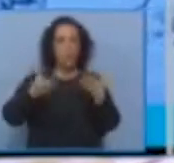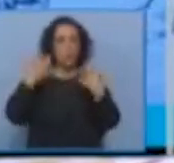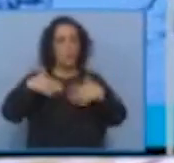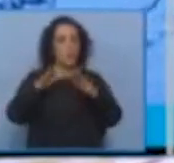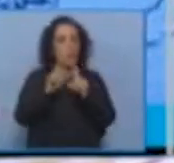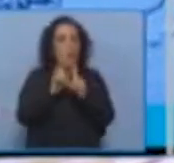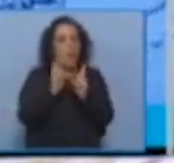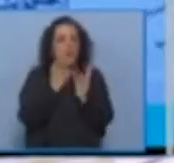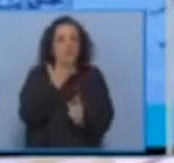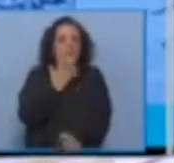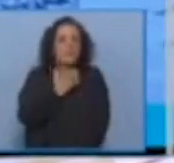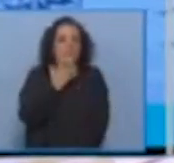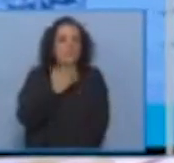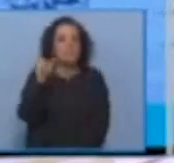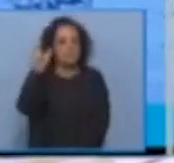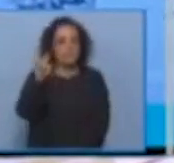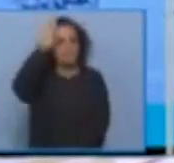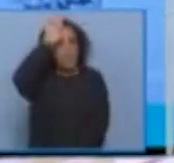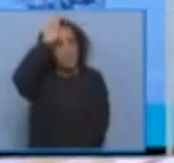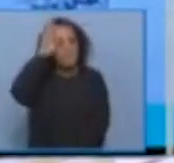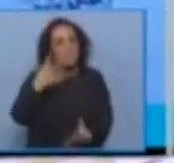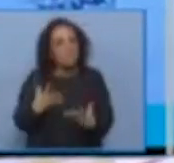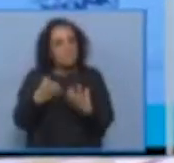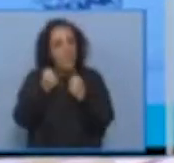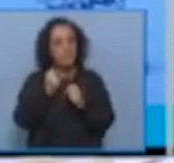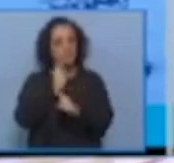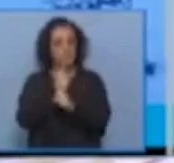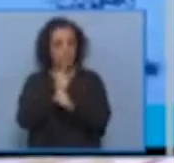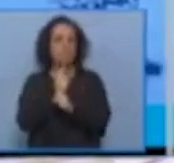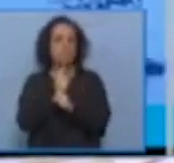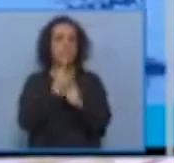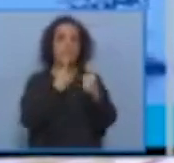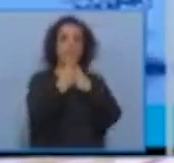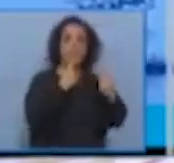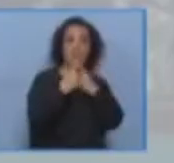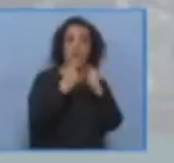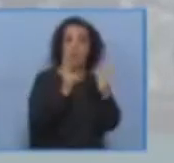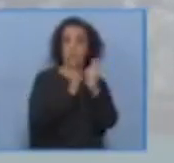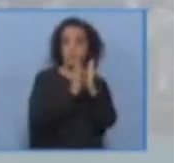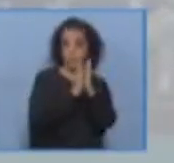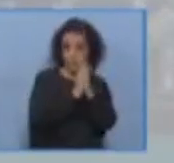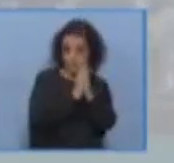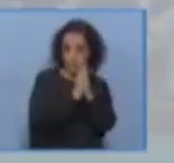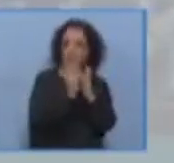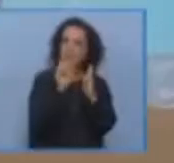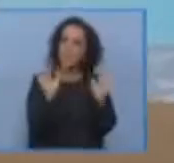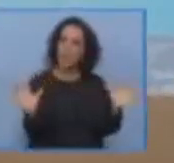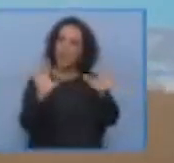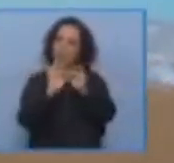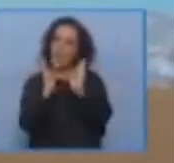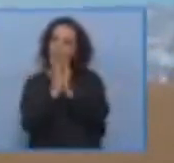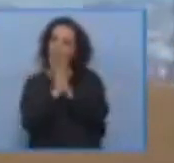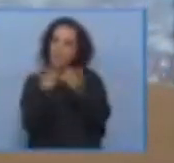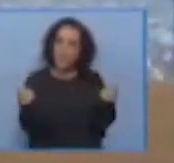Francisco e não só do diálogo interreligioso, naquilo que tem a ver com a aproximação das igrejas, mas